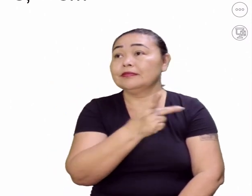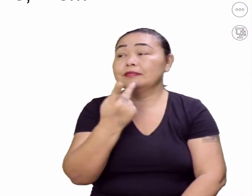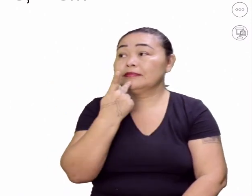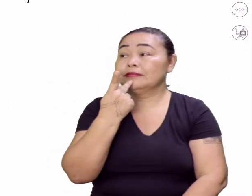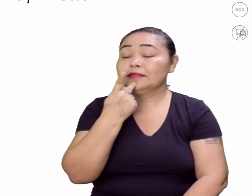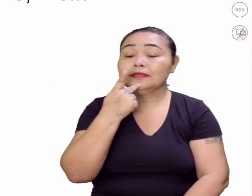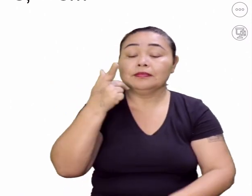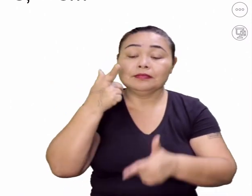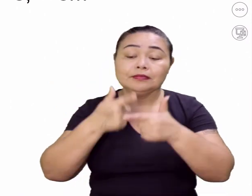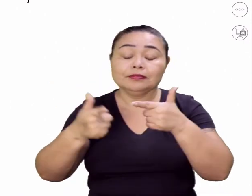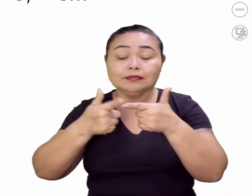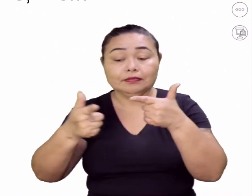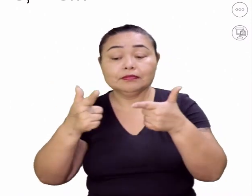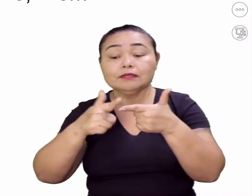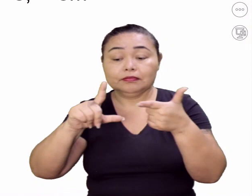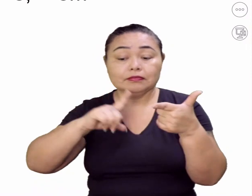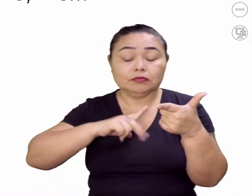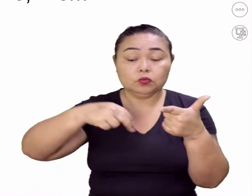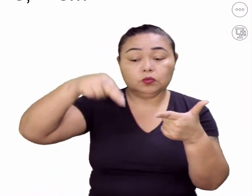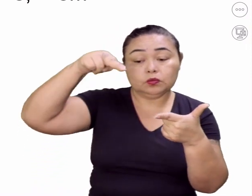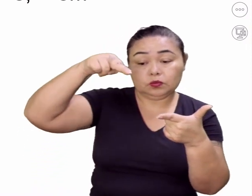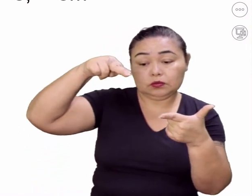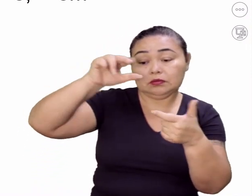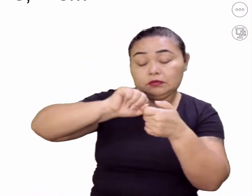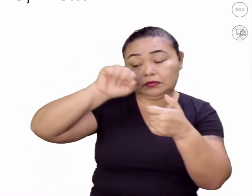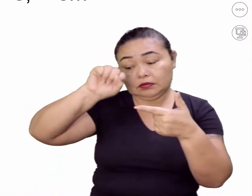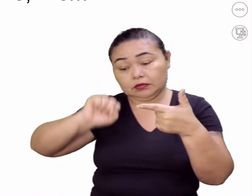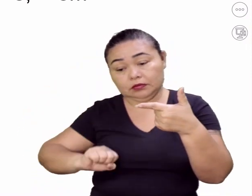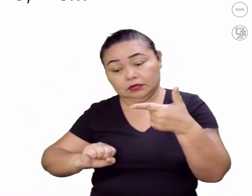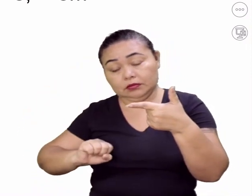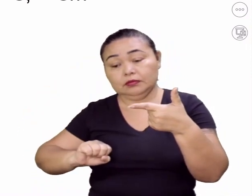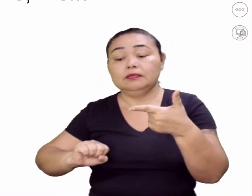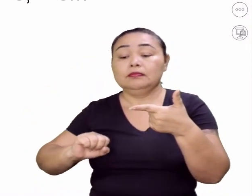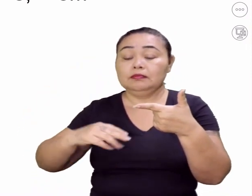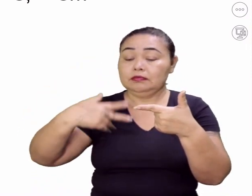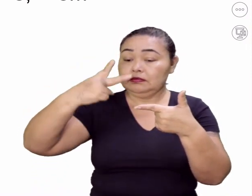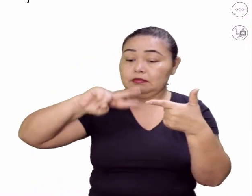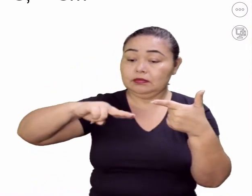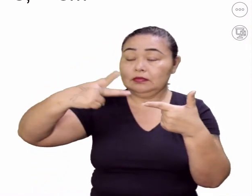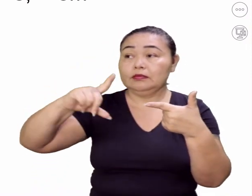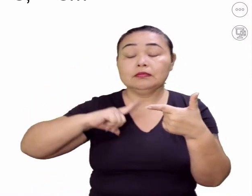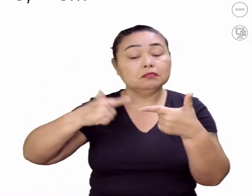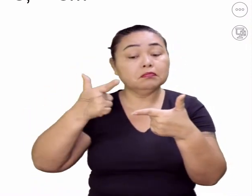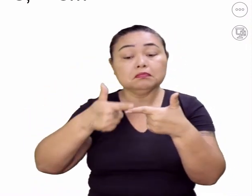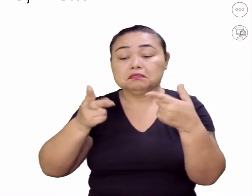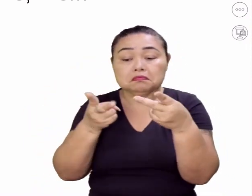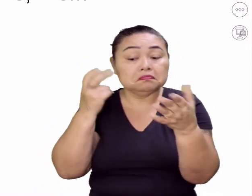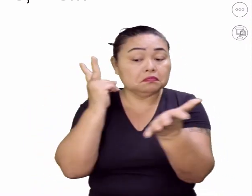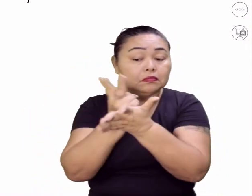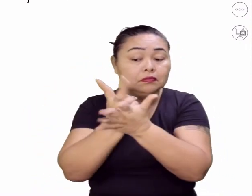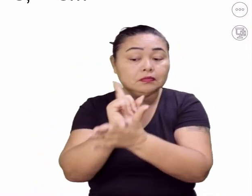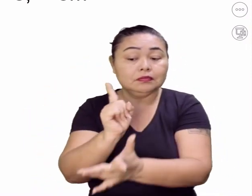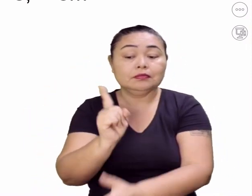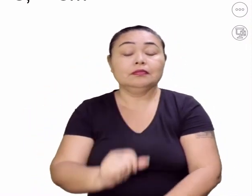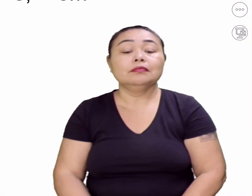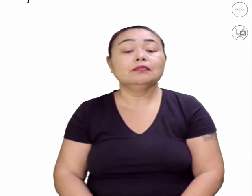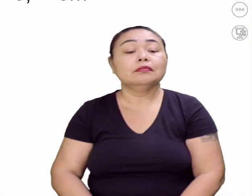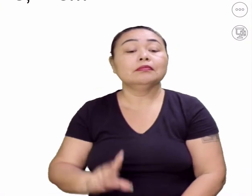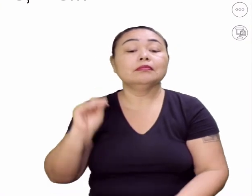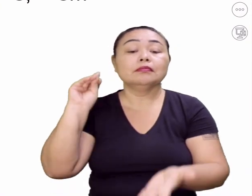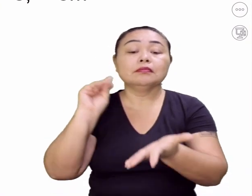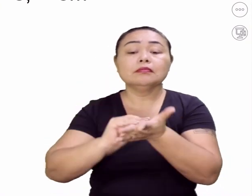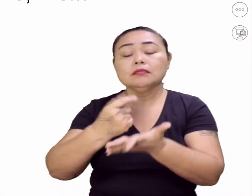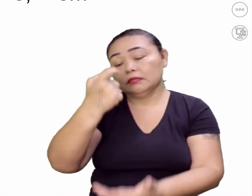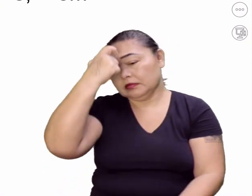né, do conflito norte e sul, né? Exatamente. O norte desenvolvido contra o sul subdesenvolvido. Muito bem. Então não tem a mesma percepção. A falta